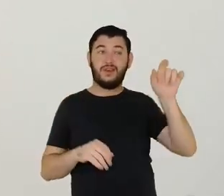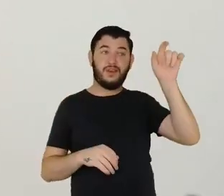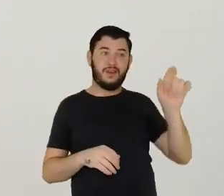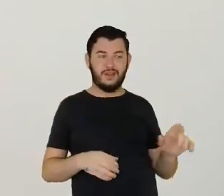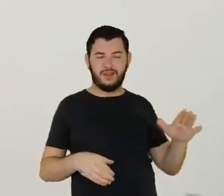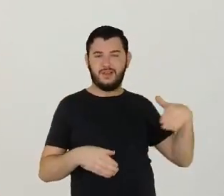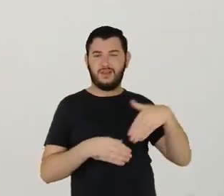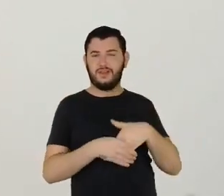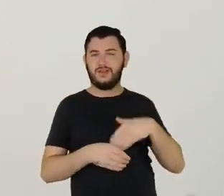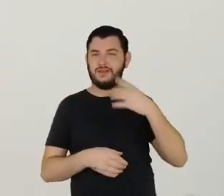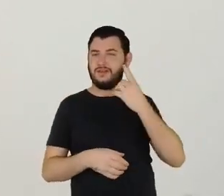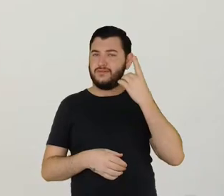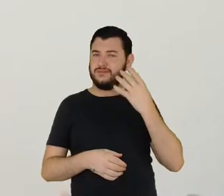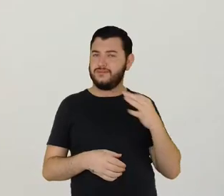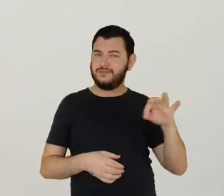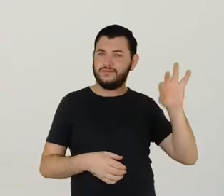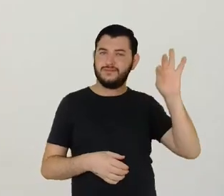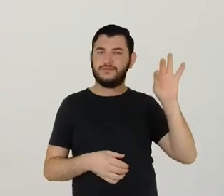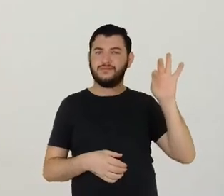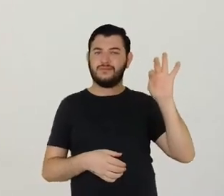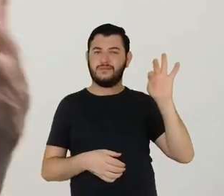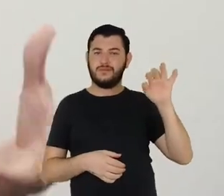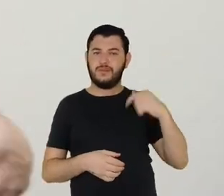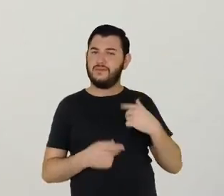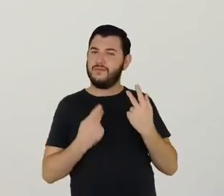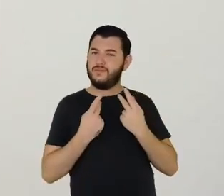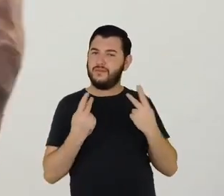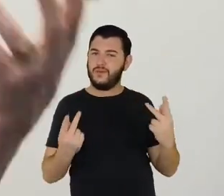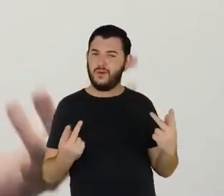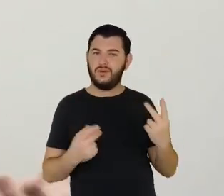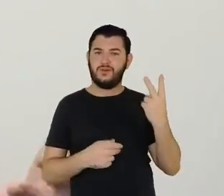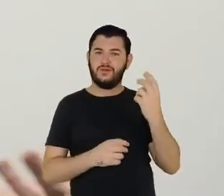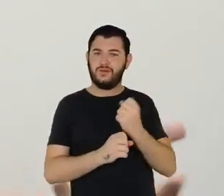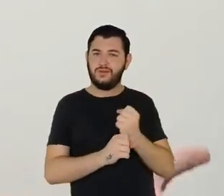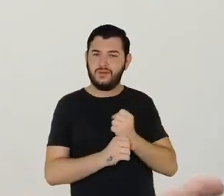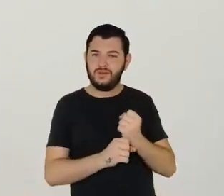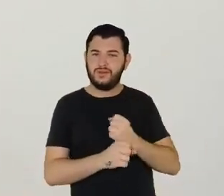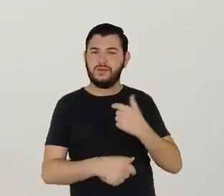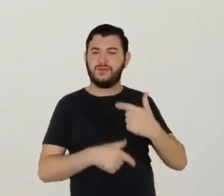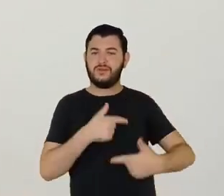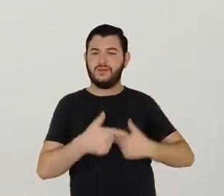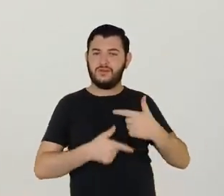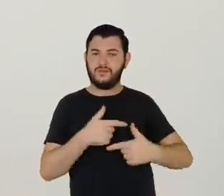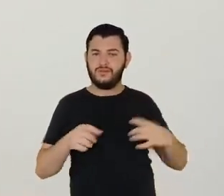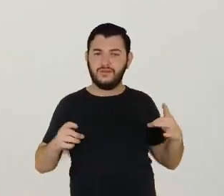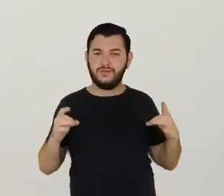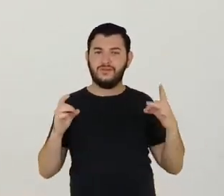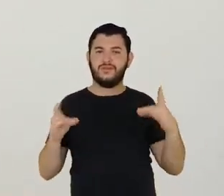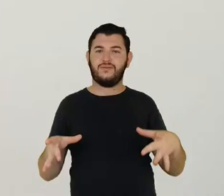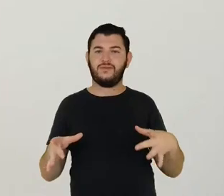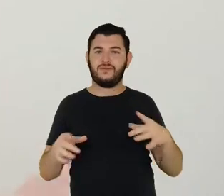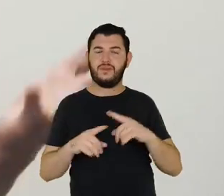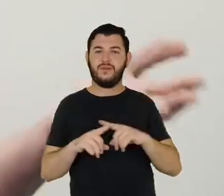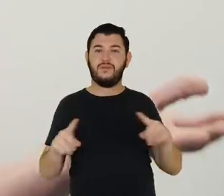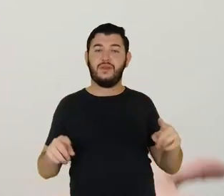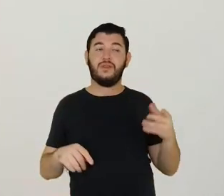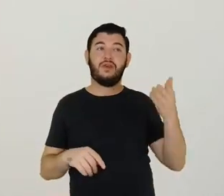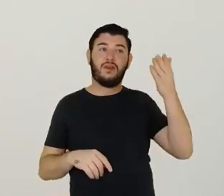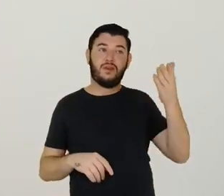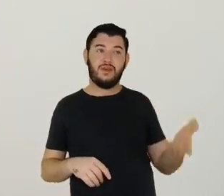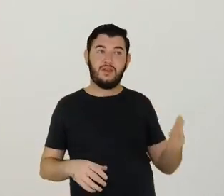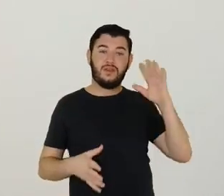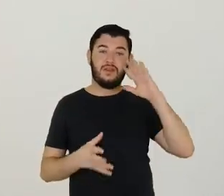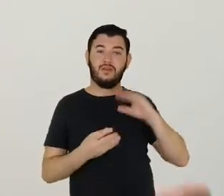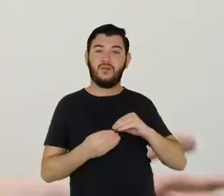difícil, você vai largar 2 anos de mandato. E aos poucos ele foi se convencendo que o que ele gosta mesmo é de executivo. É que nem o ministro